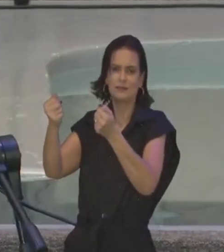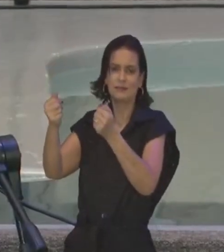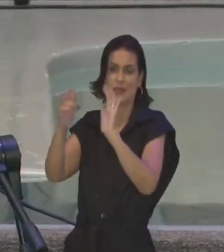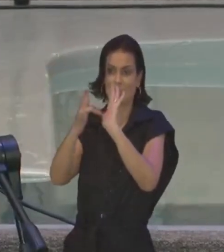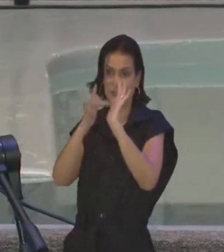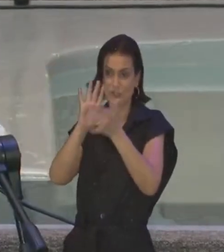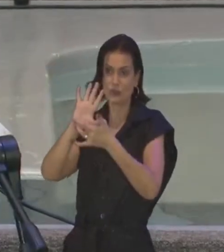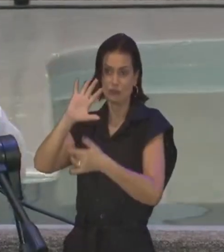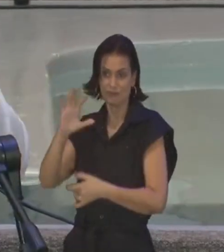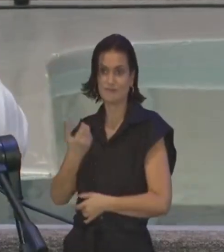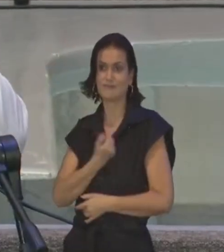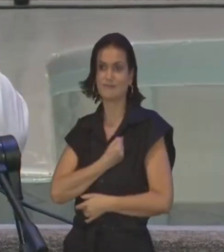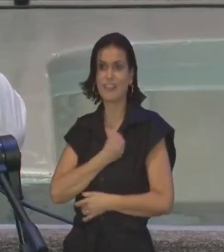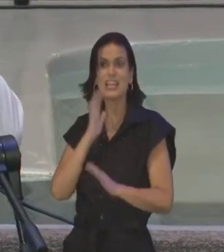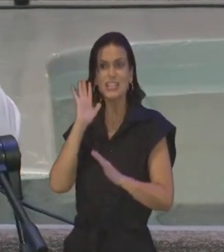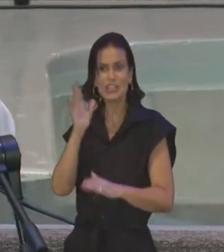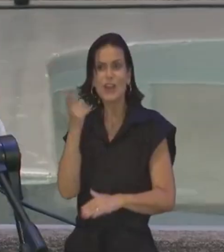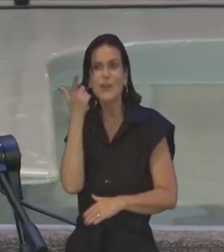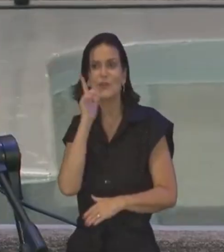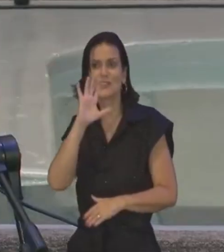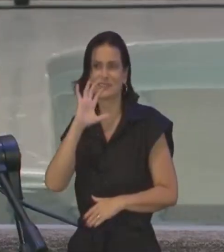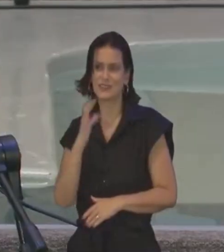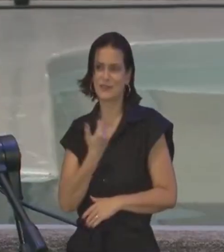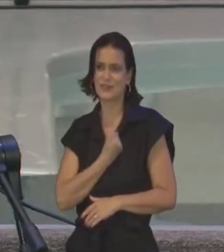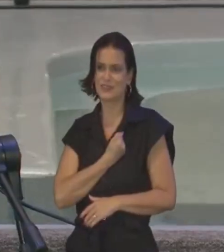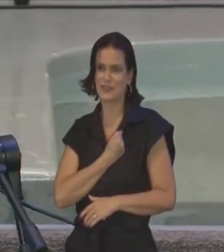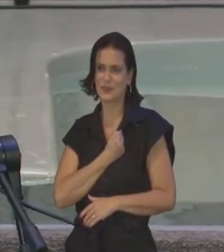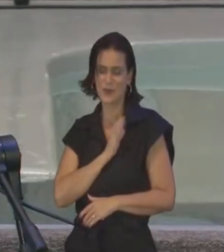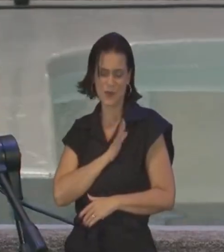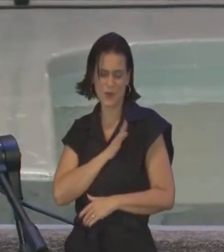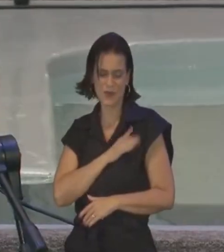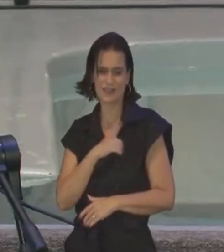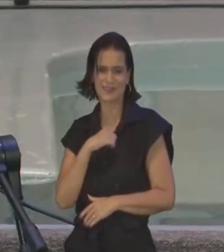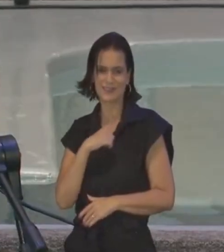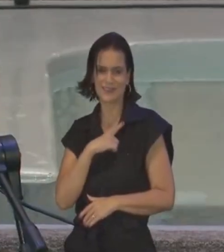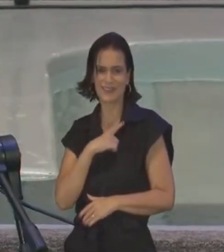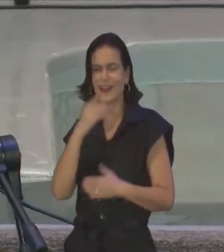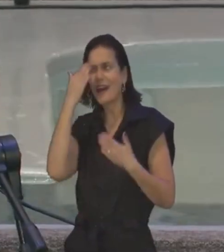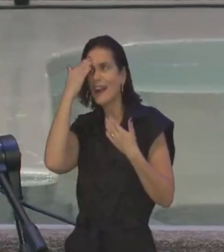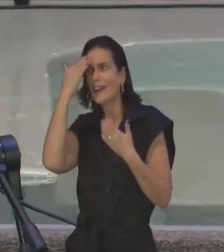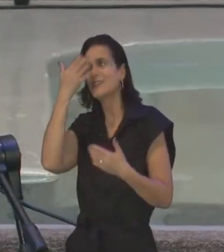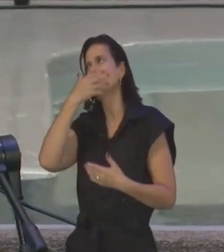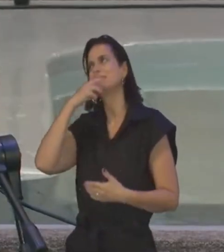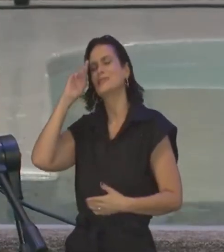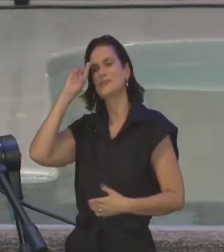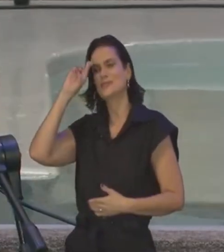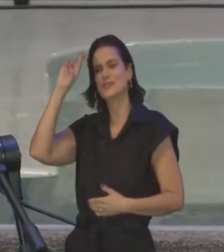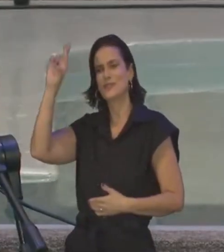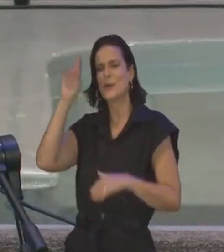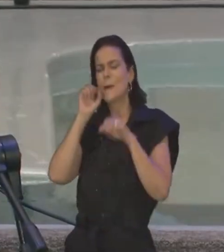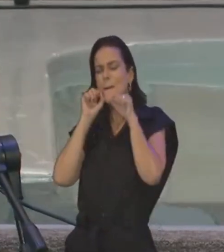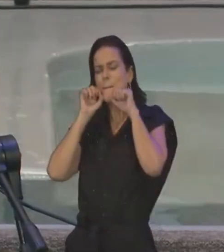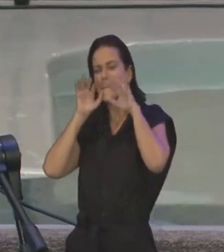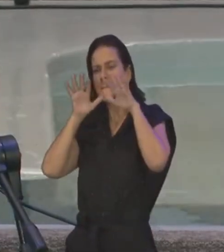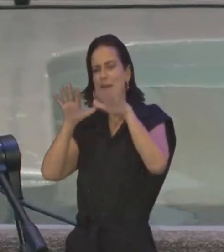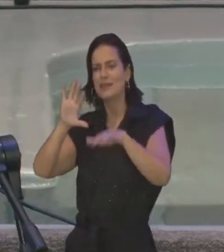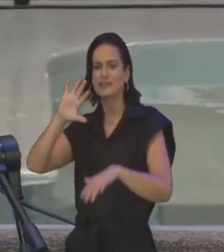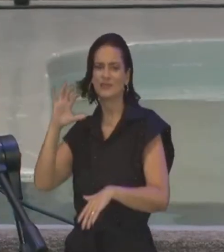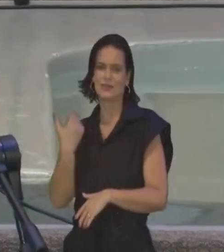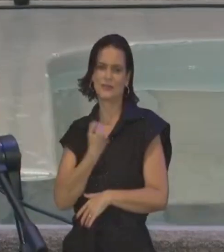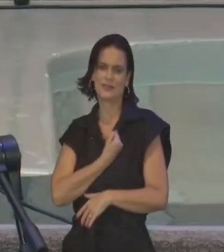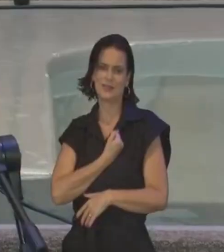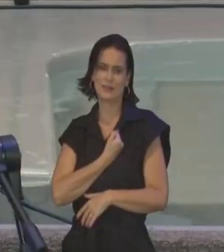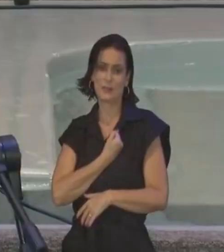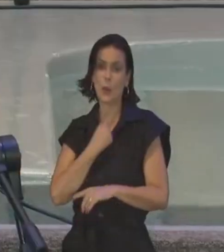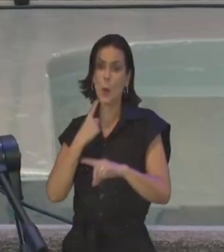que já é um salvo em Jesus, você que tem Jesus no seu coração, agradeça ao Senhor a bênção da salvação, porque você